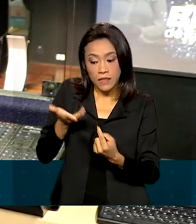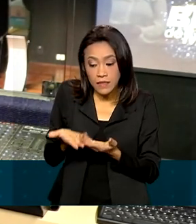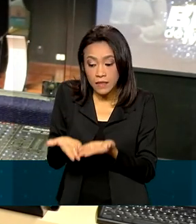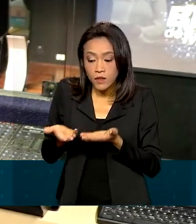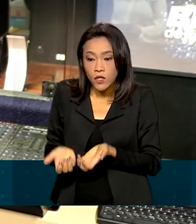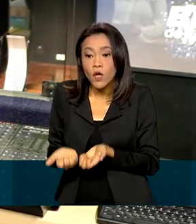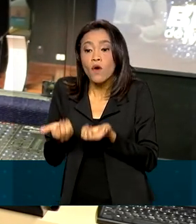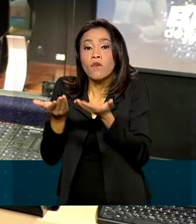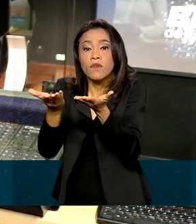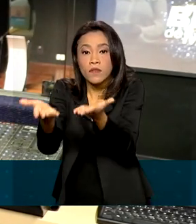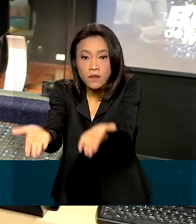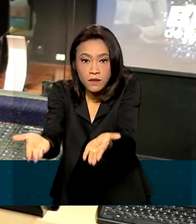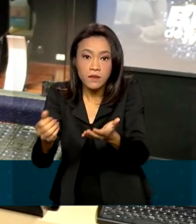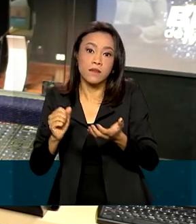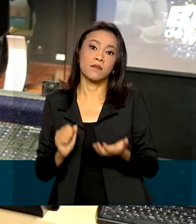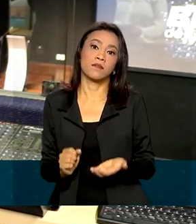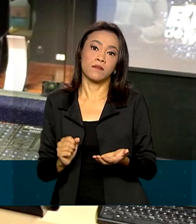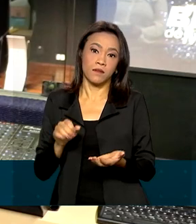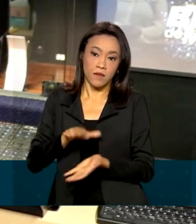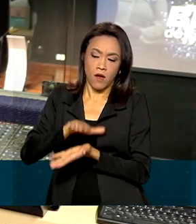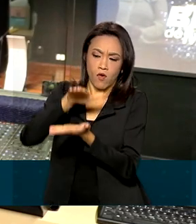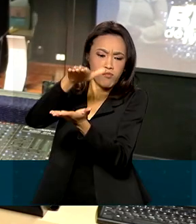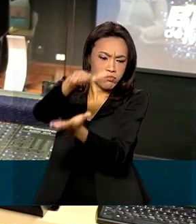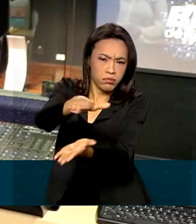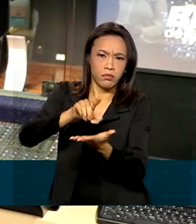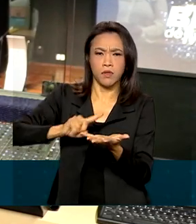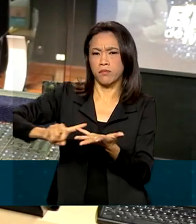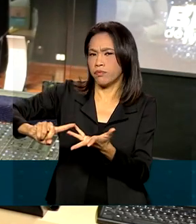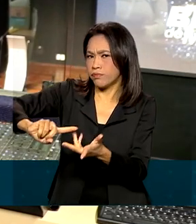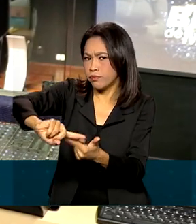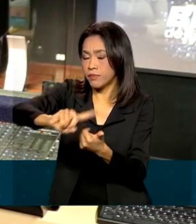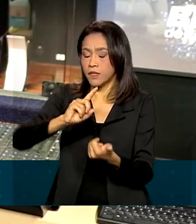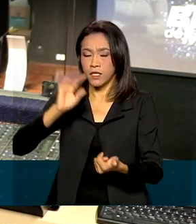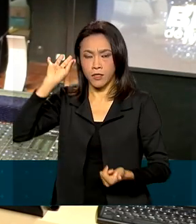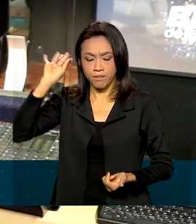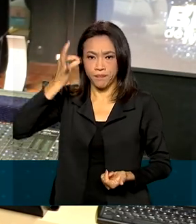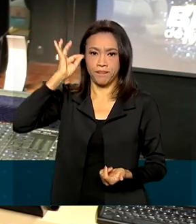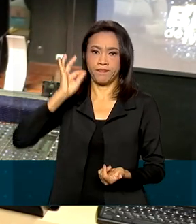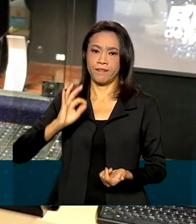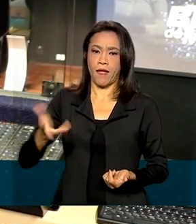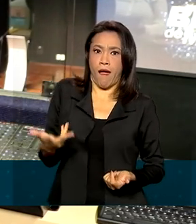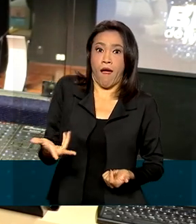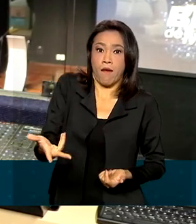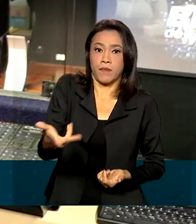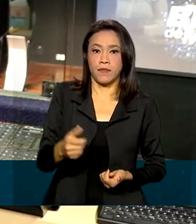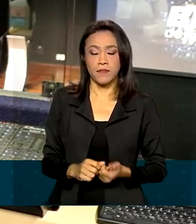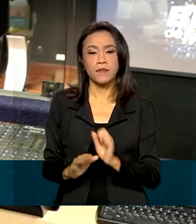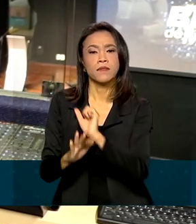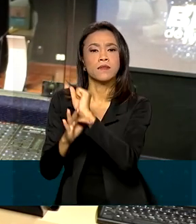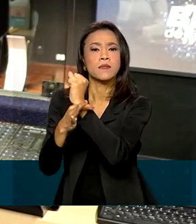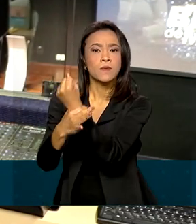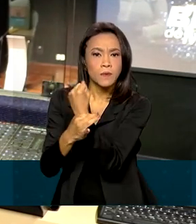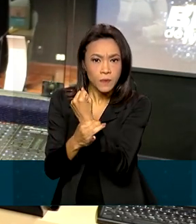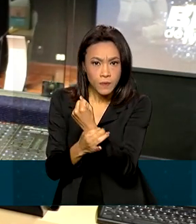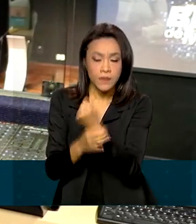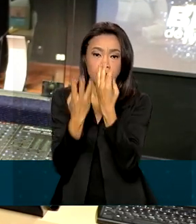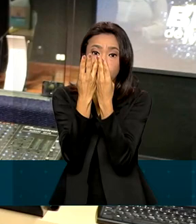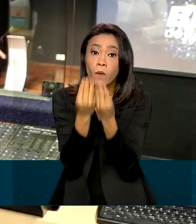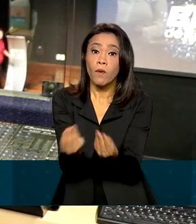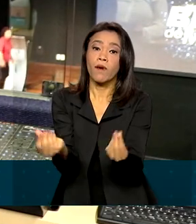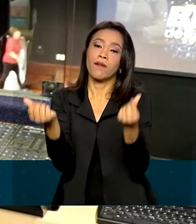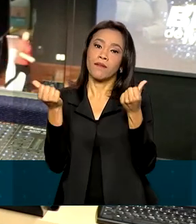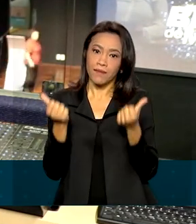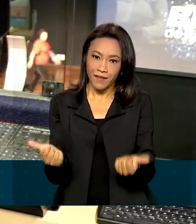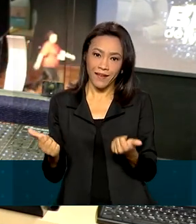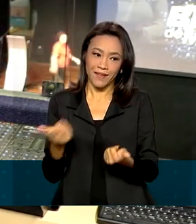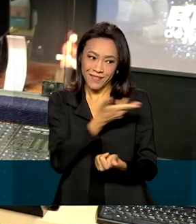as entregas sejam cada vez mais rápidas, mais seguras e com a qualidade